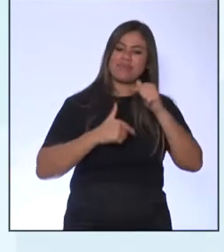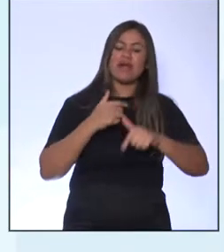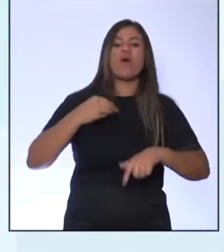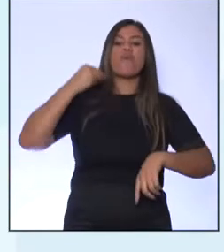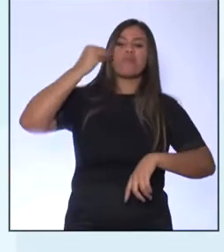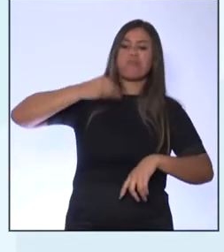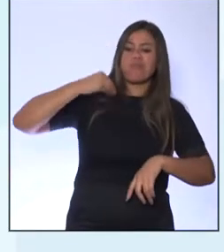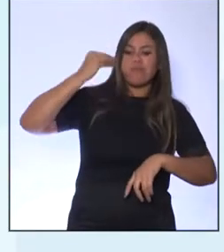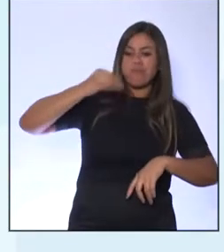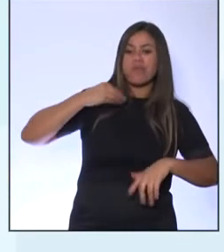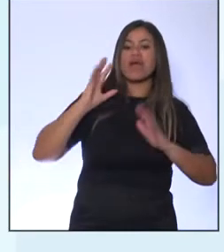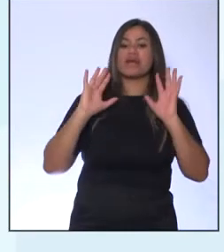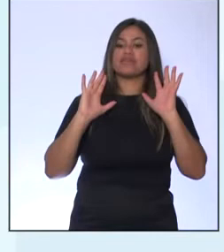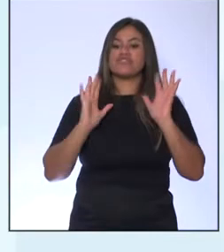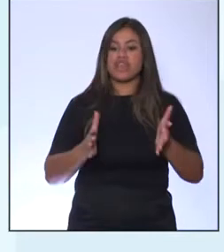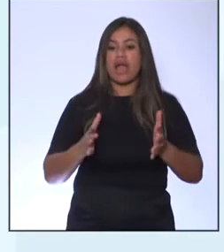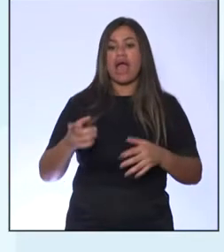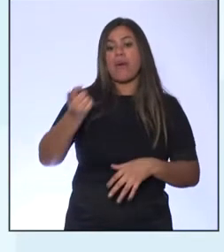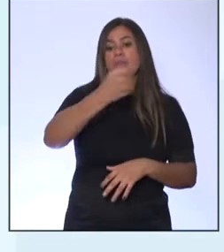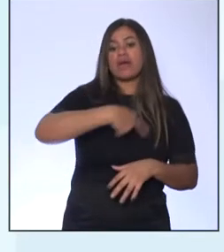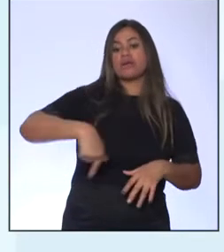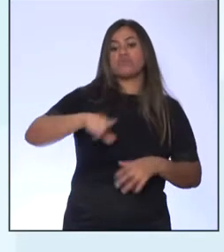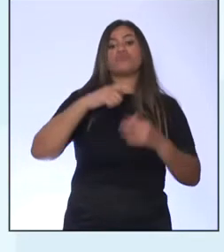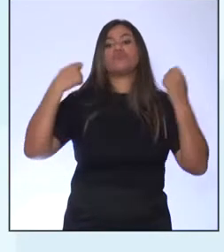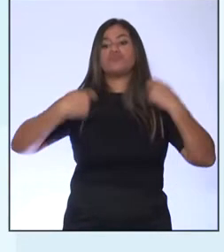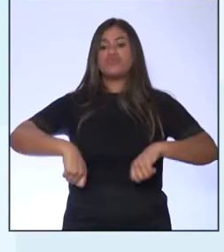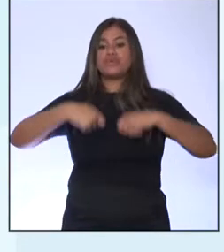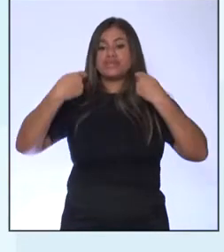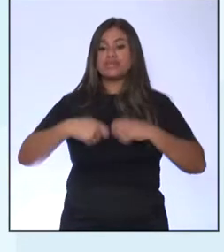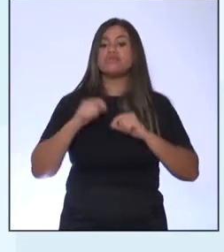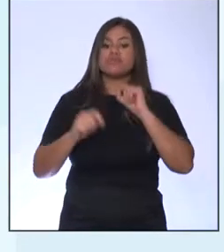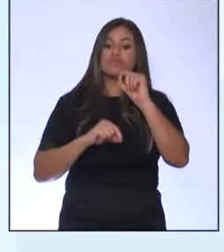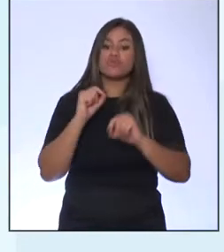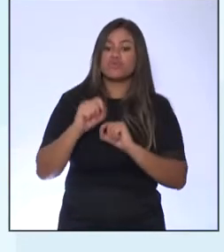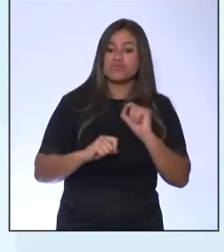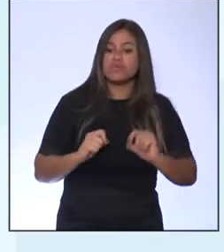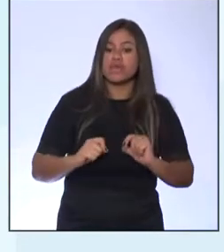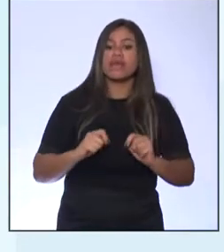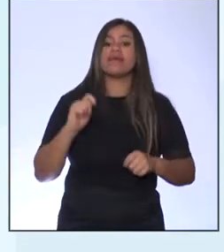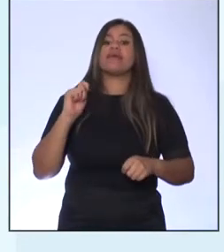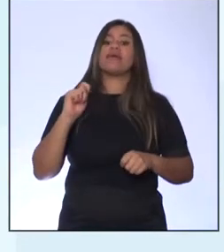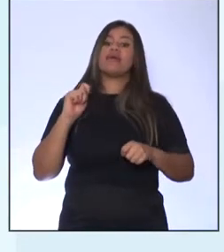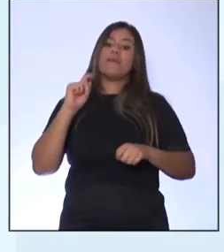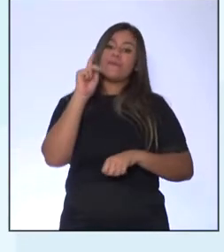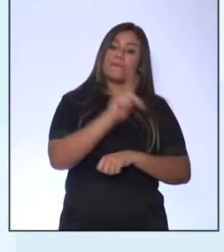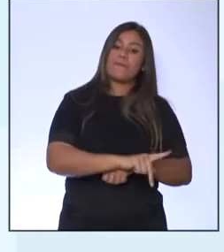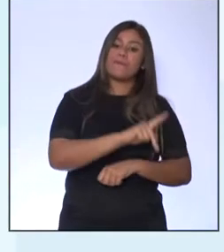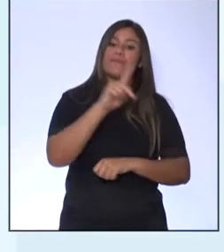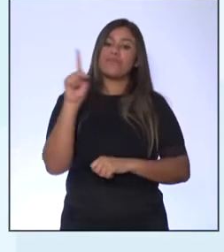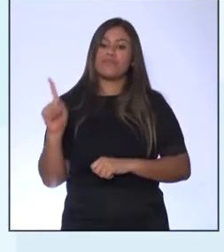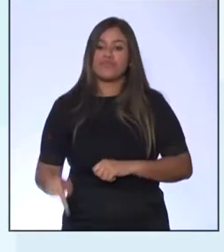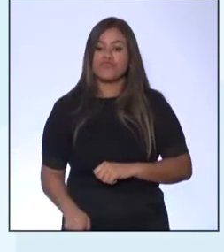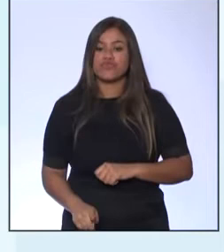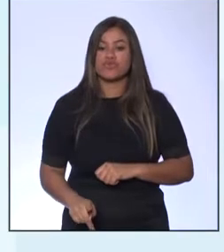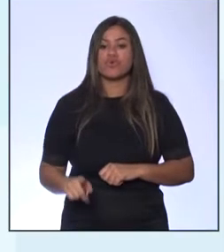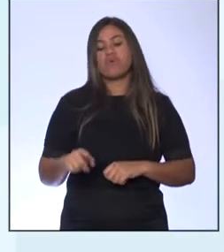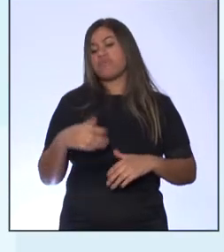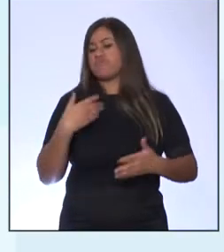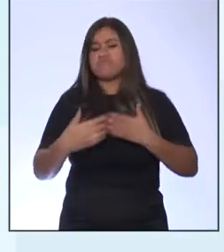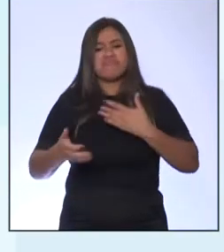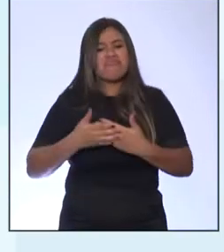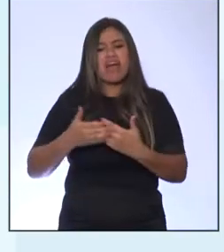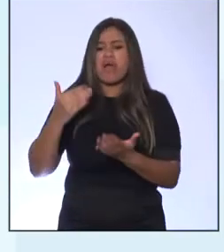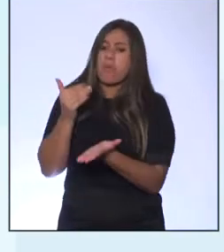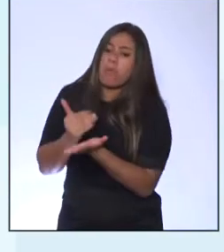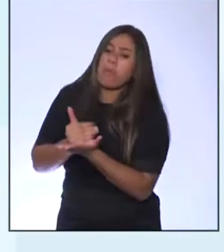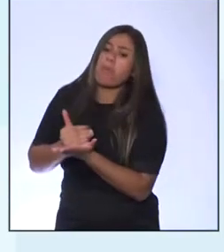Mas o que nós precisamos, principalmente agora, fazer é que o professor, seja na formação inicial, seja